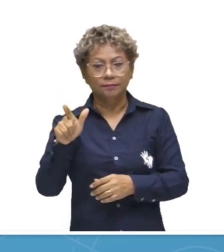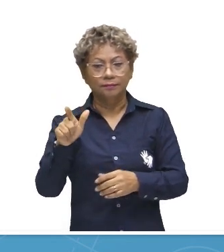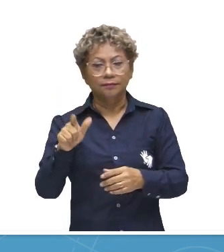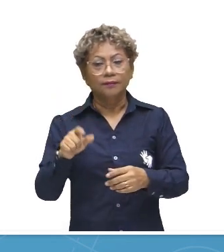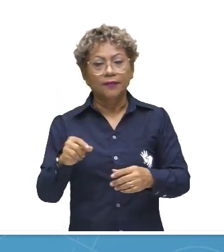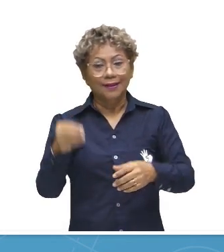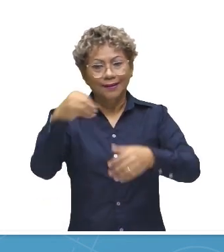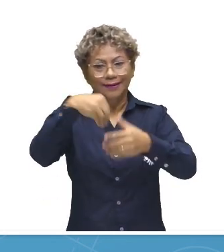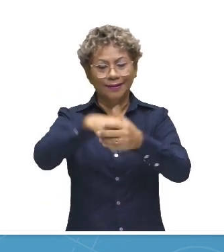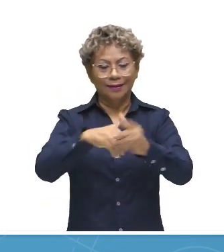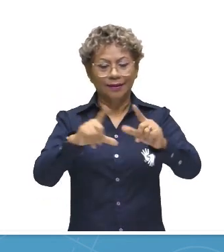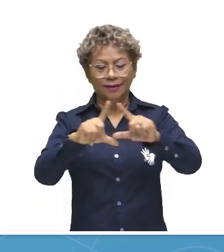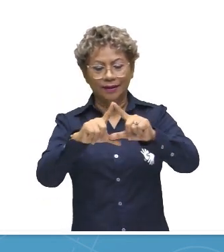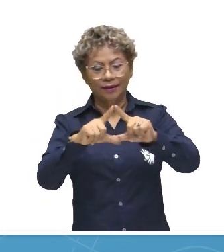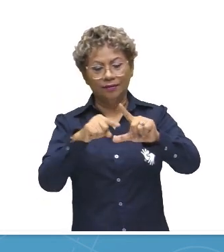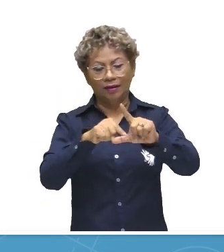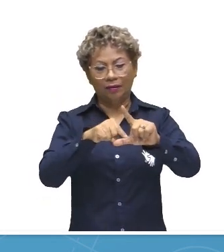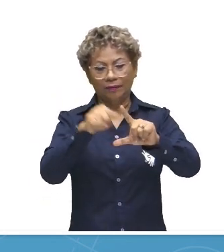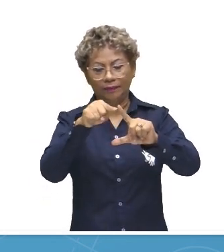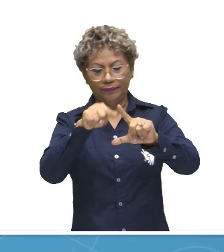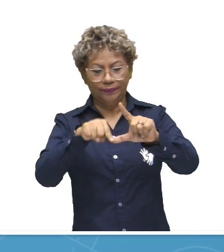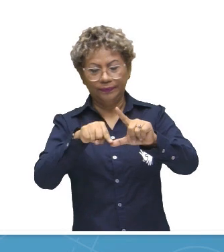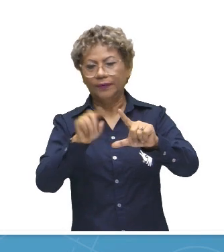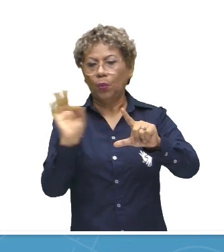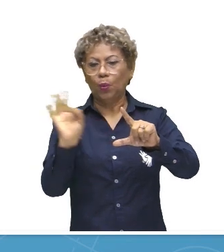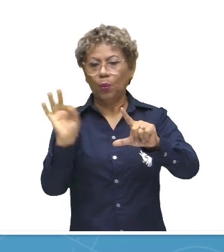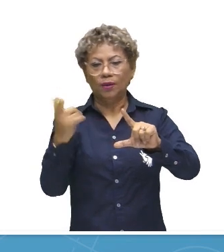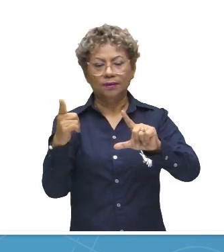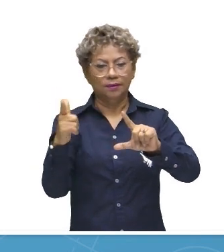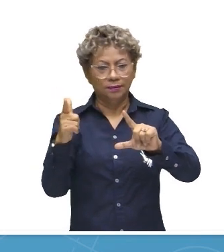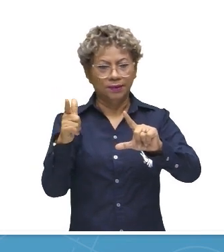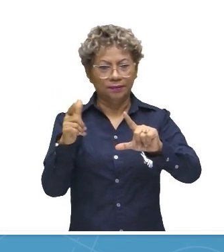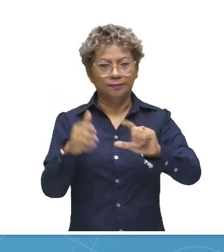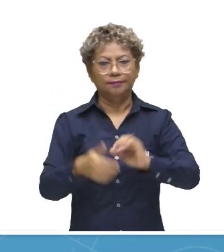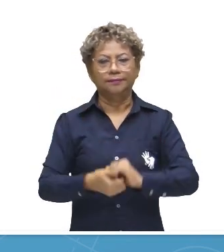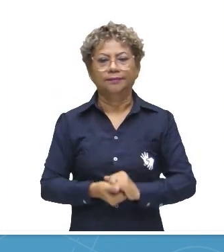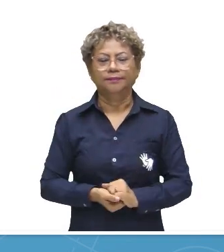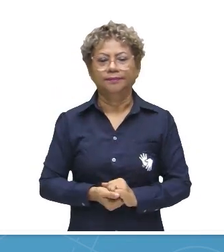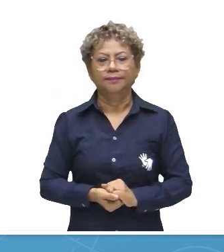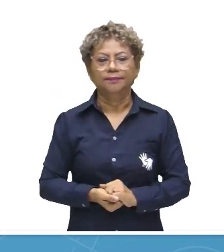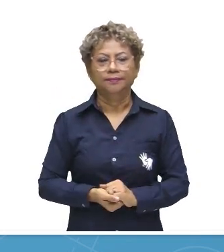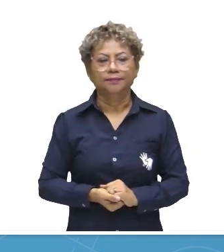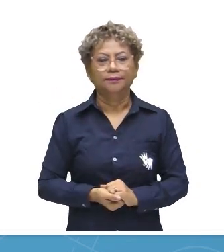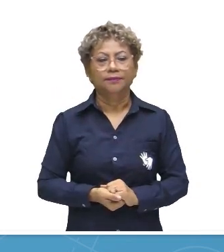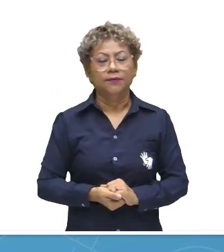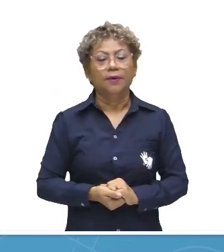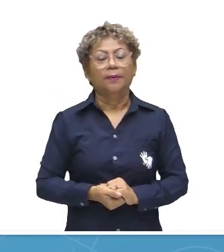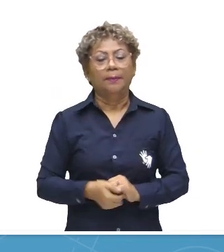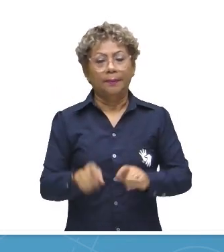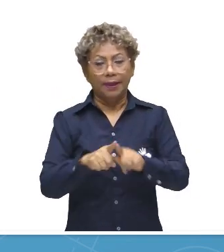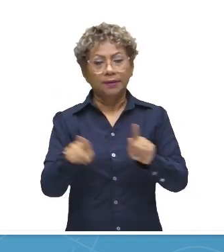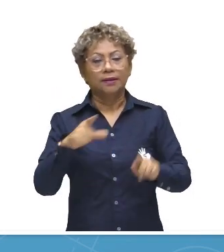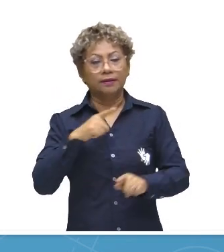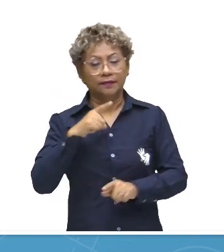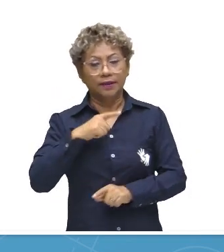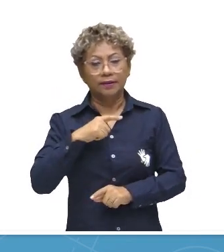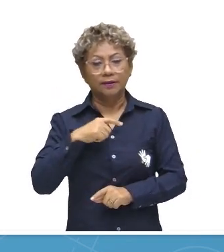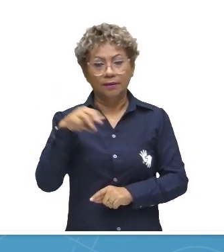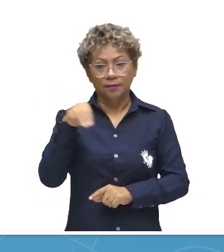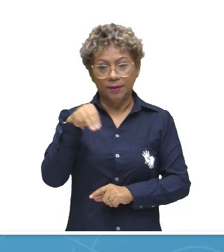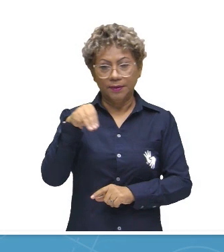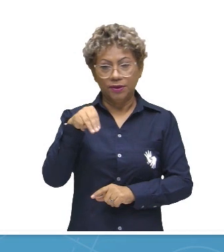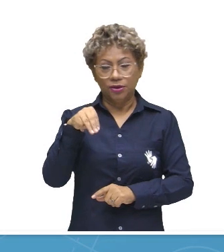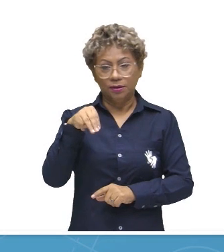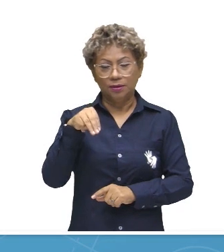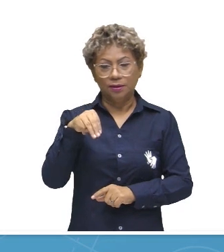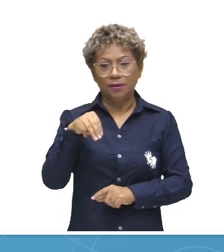nós estamos considerando os regulares, né, cada ângulo interno terá a medida de 60 graus. A